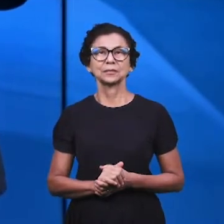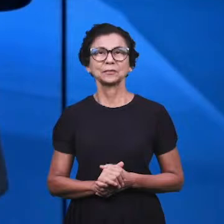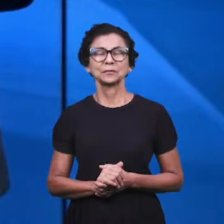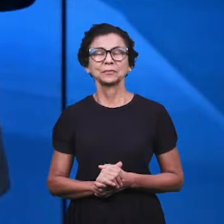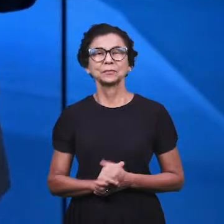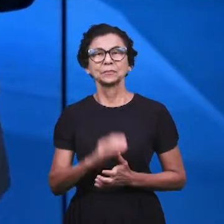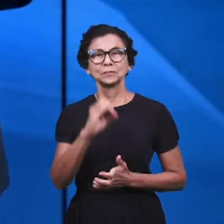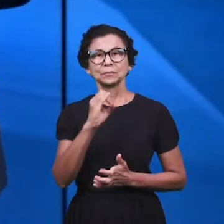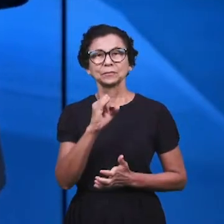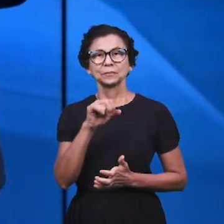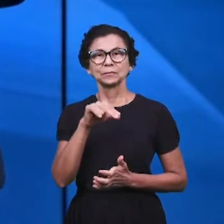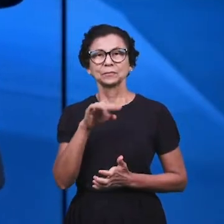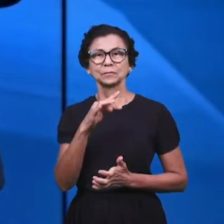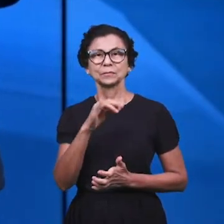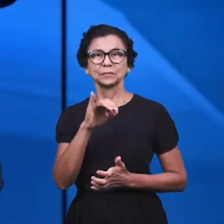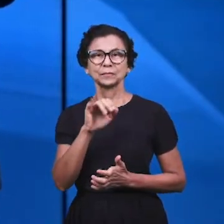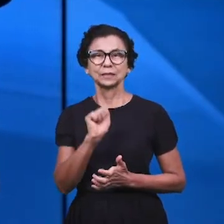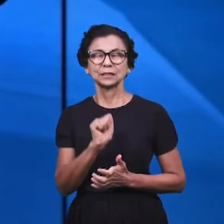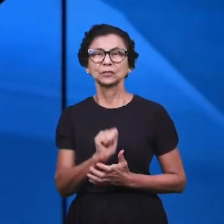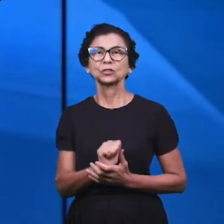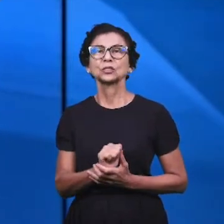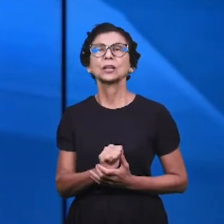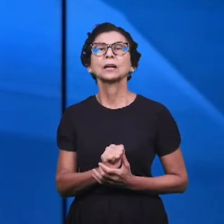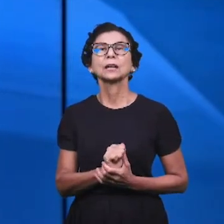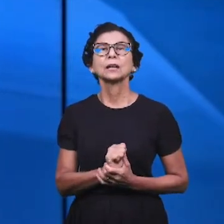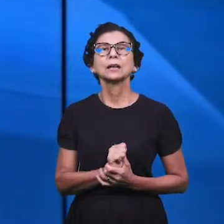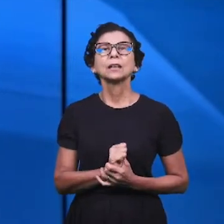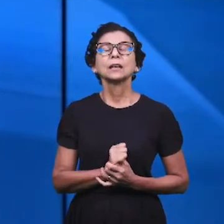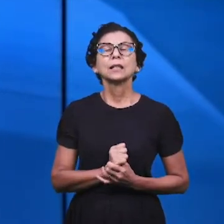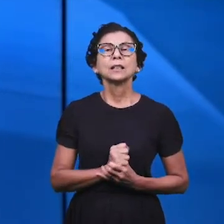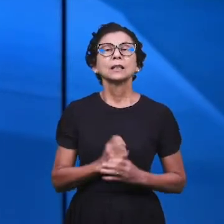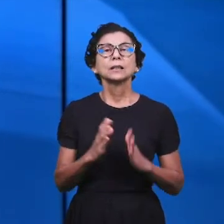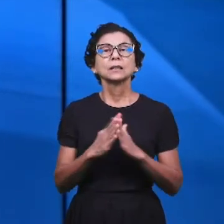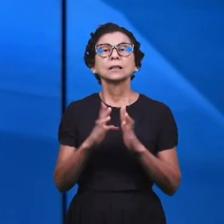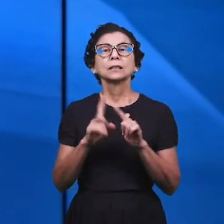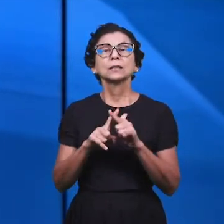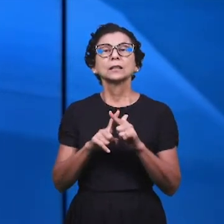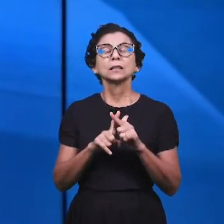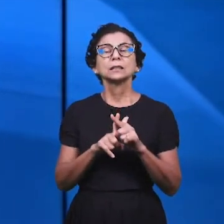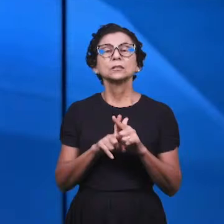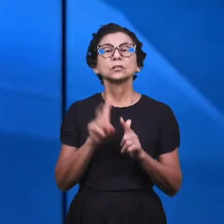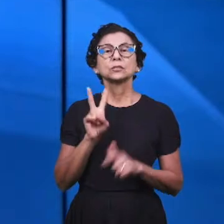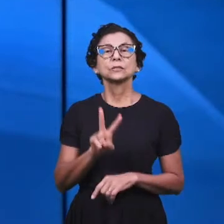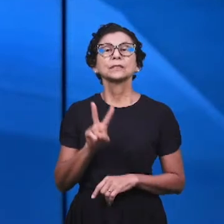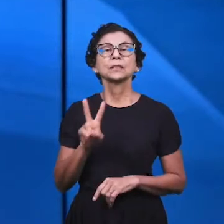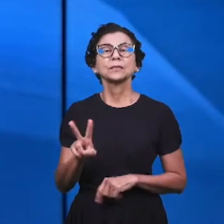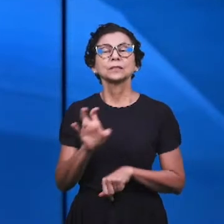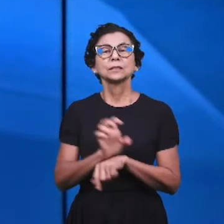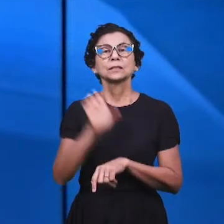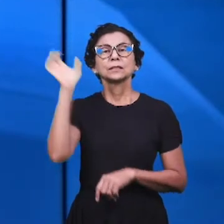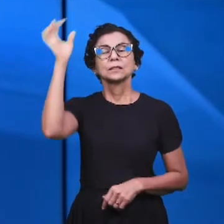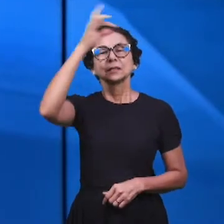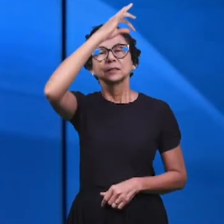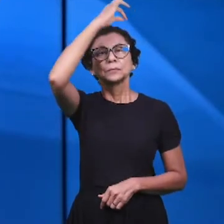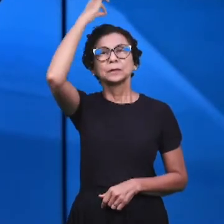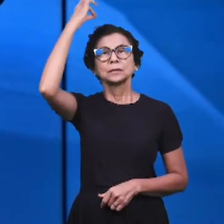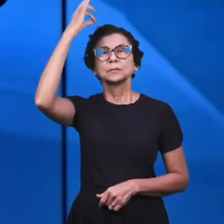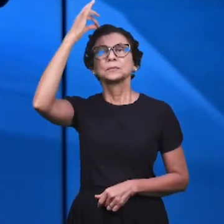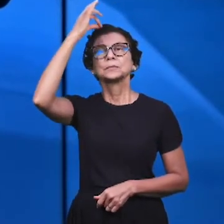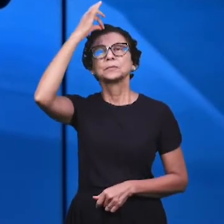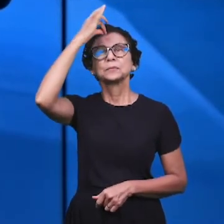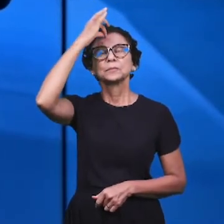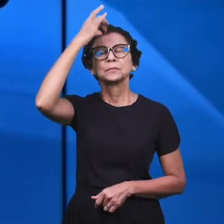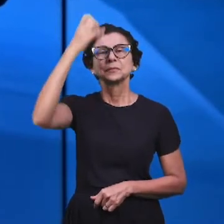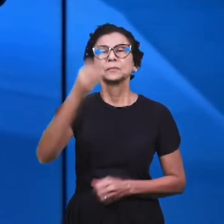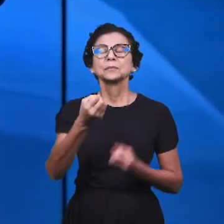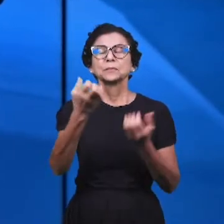Cíntia Rossetto. Ela é da igreja aqui em Vila Velha, né, onde nós estamos aqui, do estado do Espírito Santo. Irmã Cíntia,